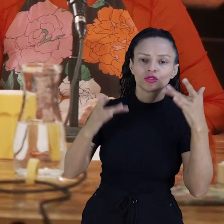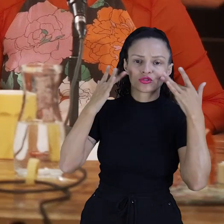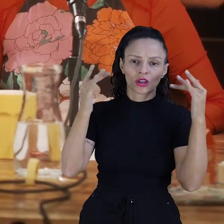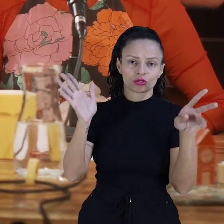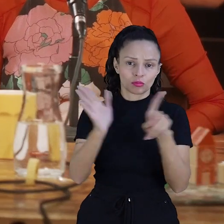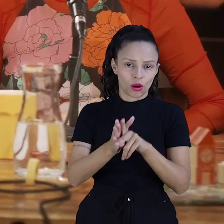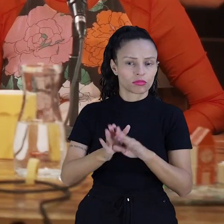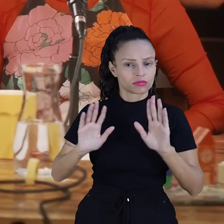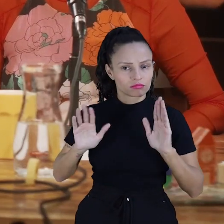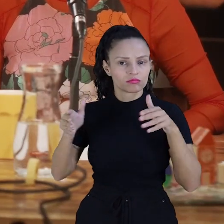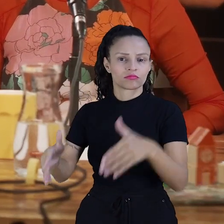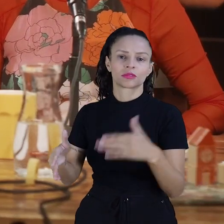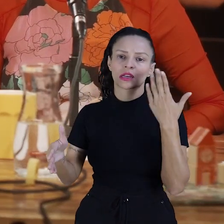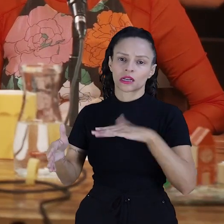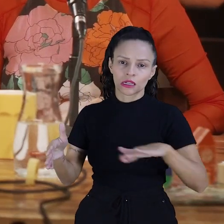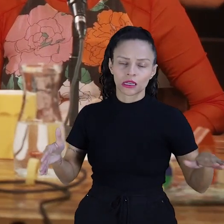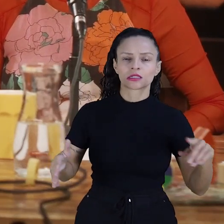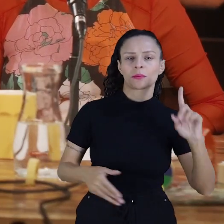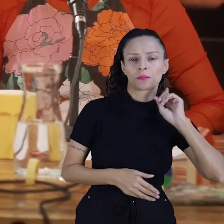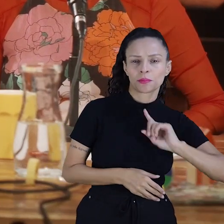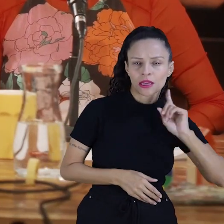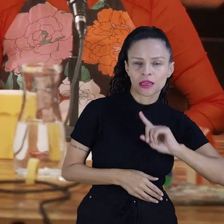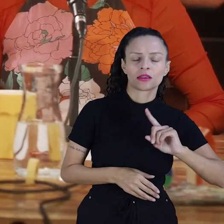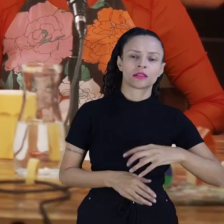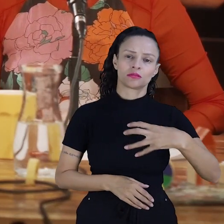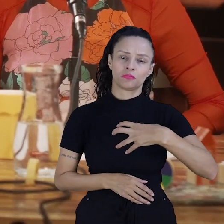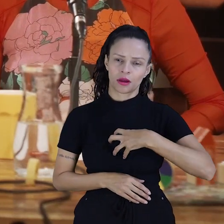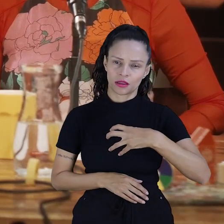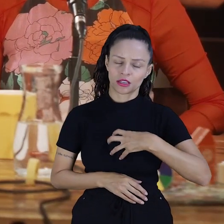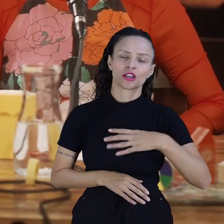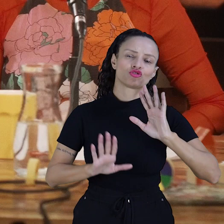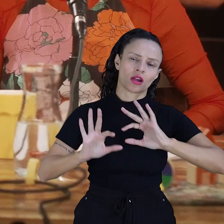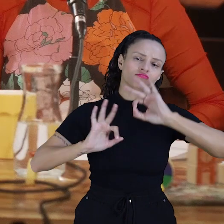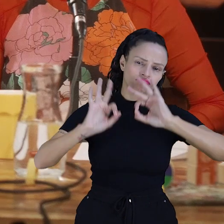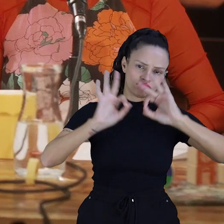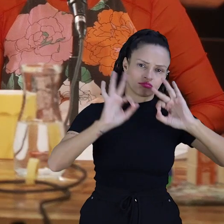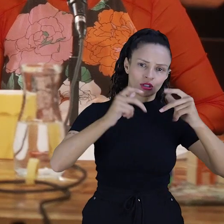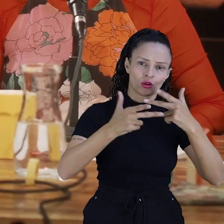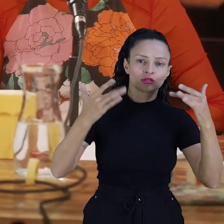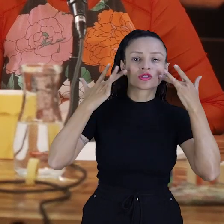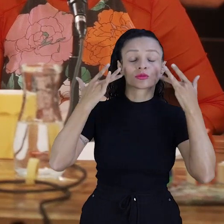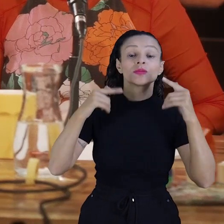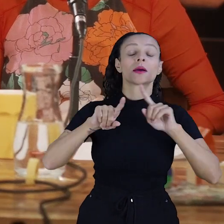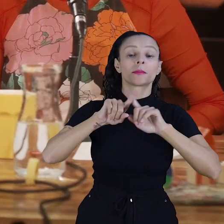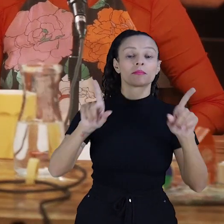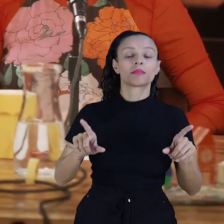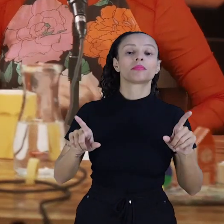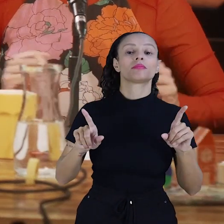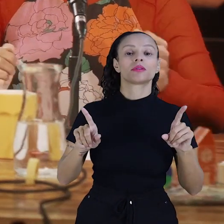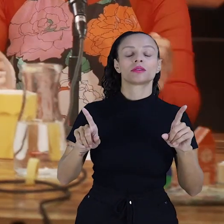para criança. Grupos de Minas, Bahia, já montaram coisas. Mas